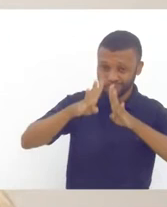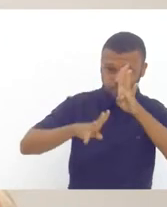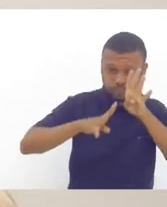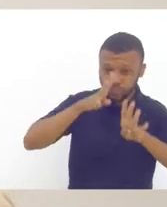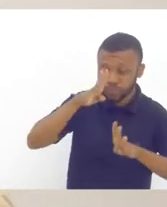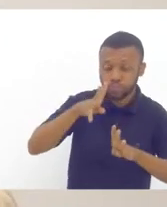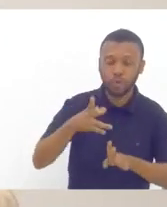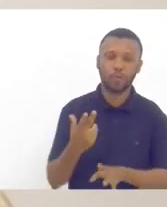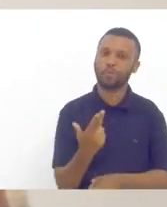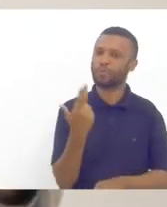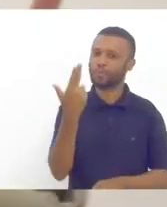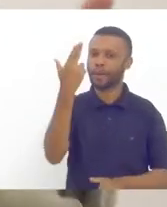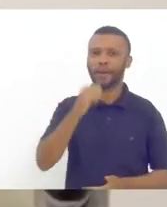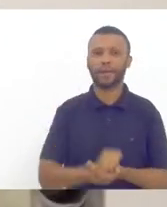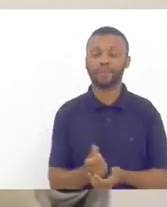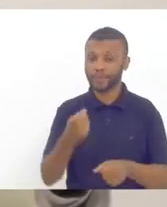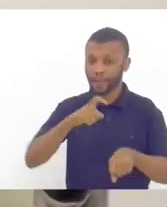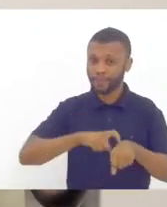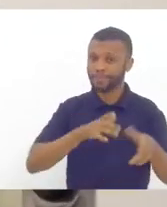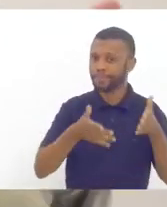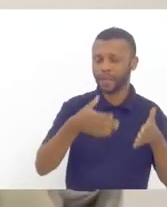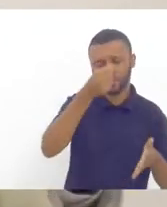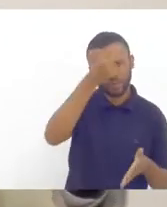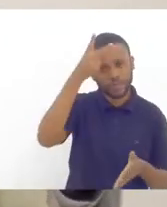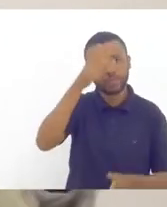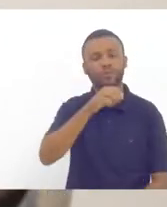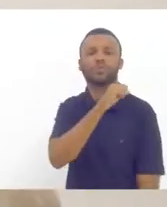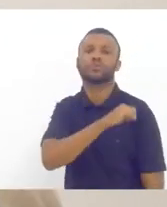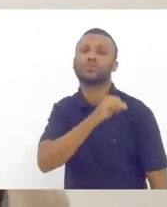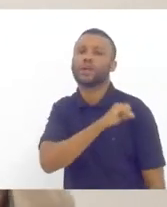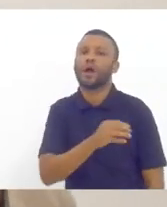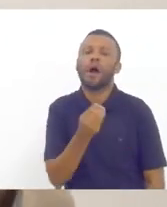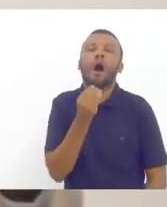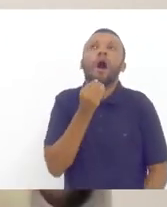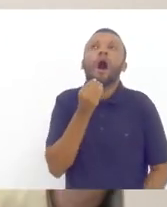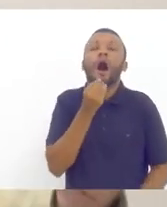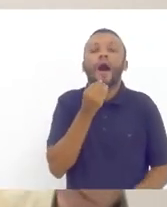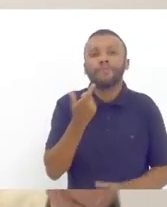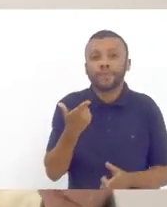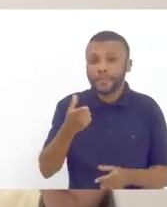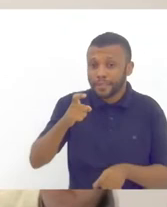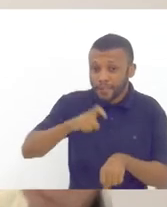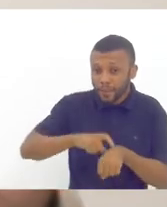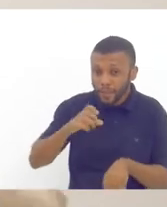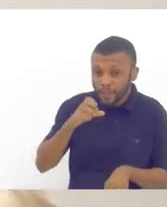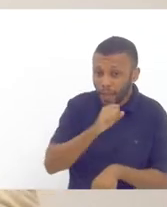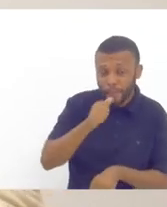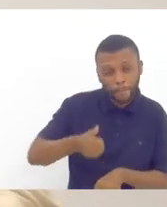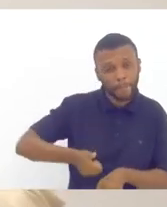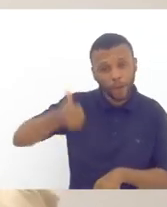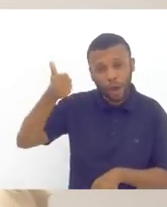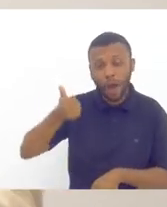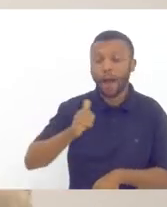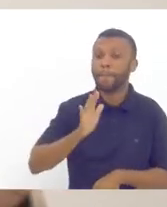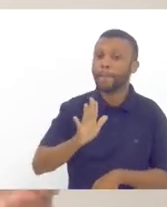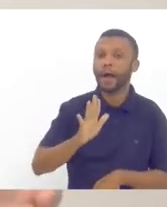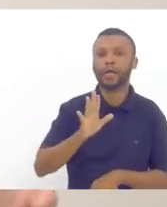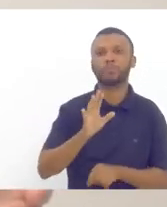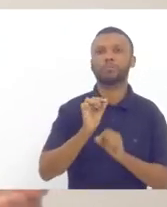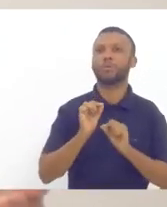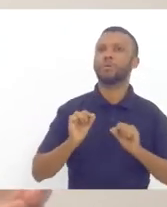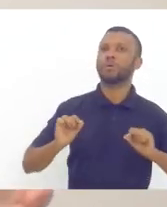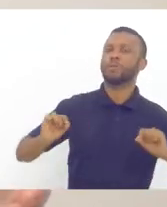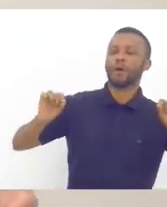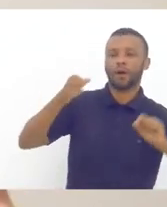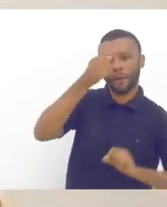do prazo para o município do Rio de Janeiro, obviamente, quanto menor o prazo, melhor. Agora, para os demais municípios, é